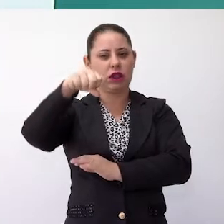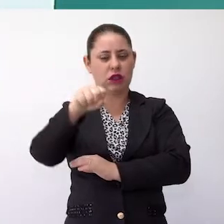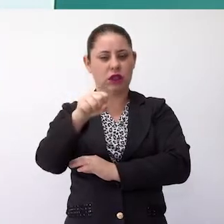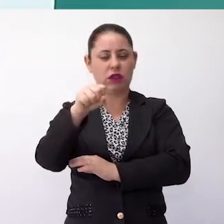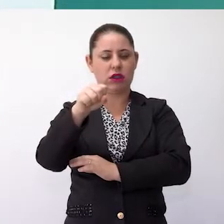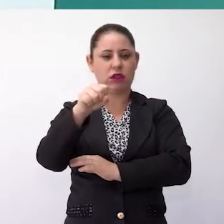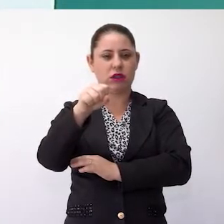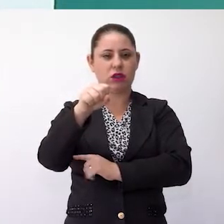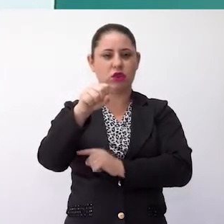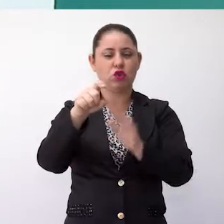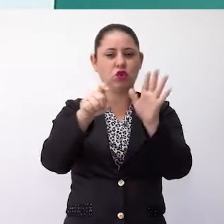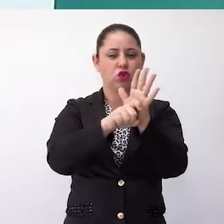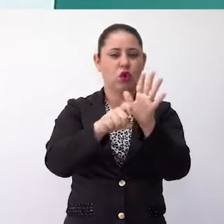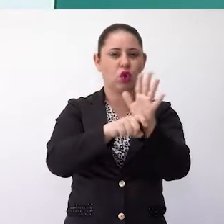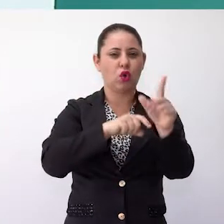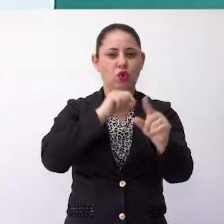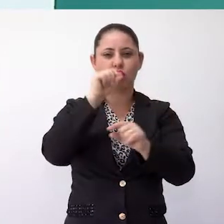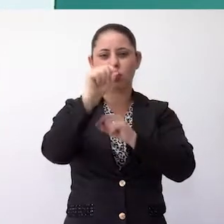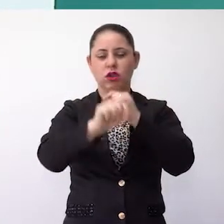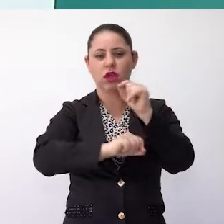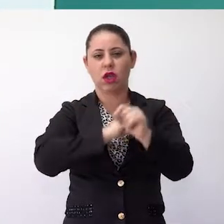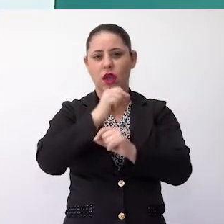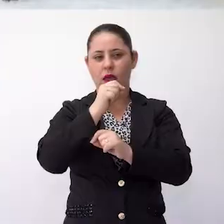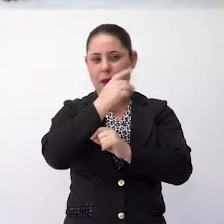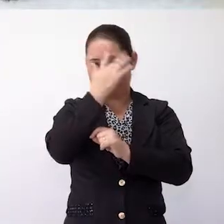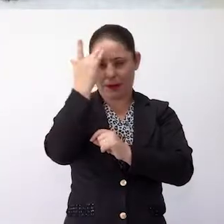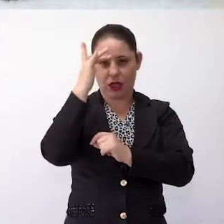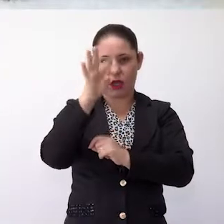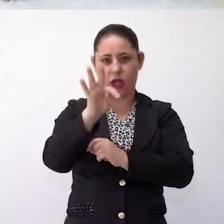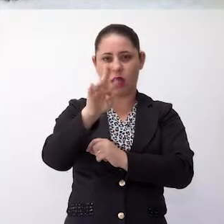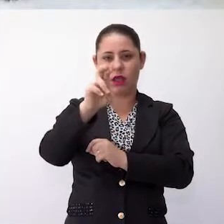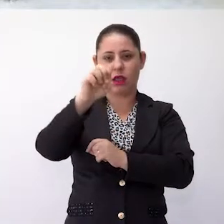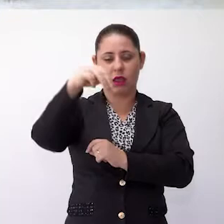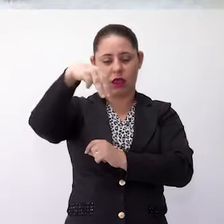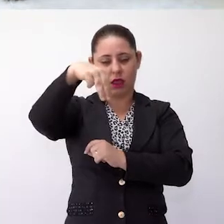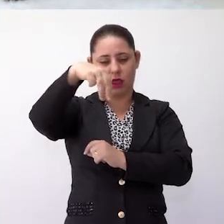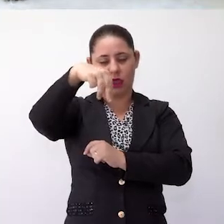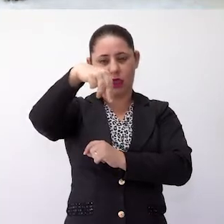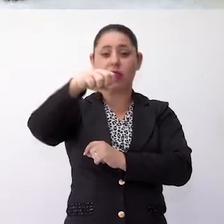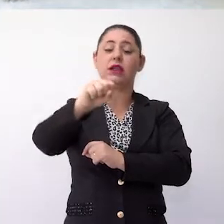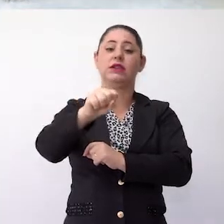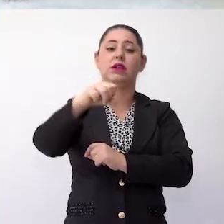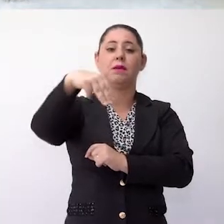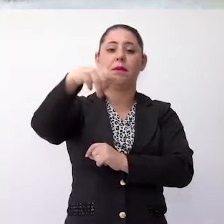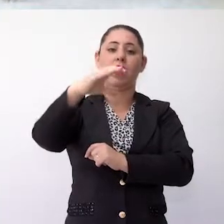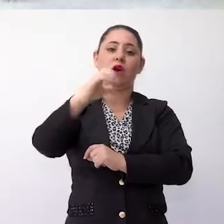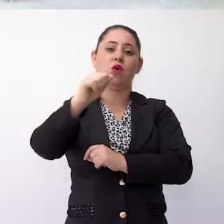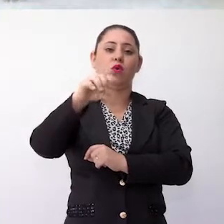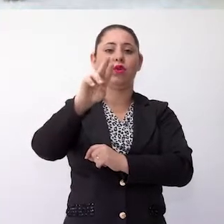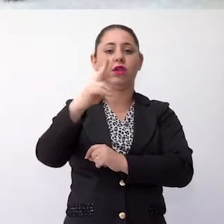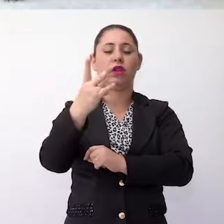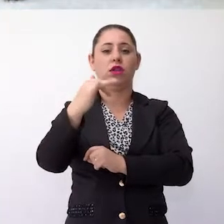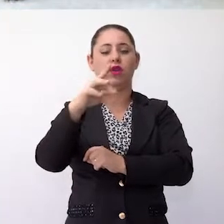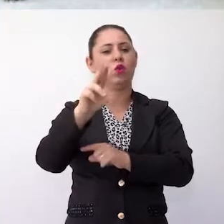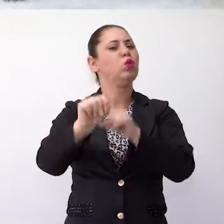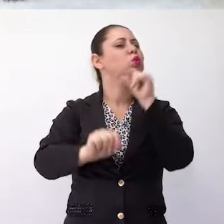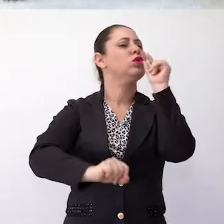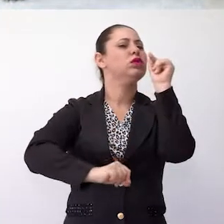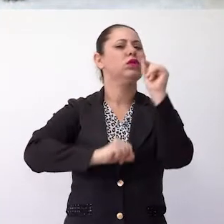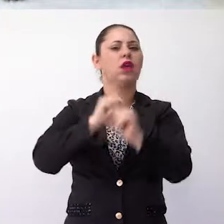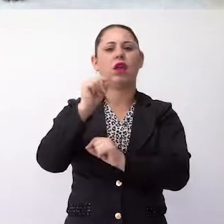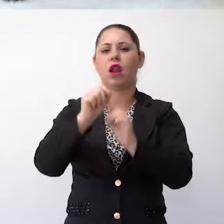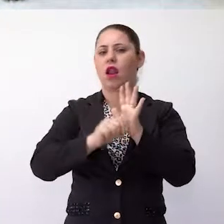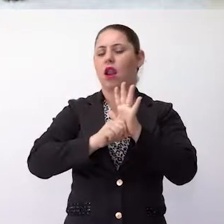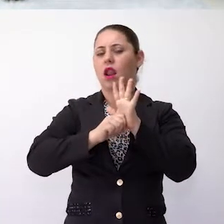o transporte de droga, né? Transmaconheira. O transmaconheira. Né? Então, são aquelas questões. Tem